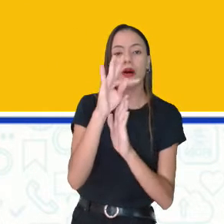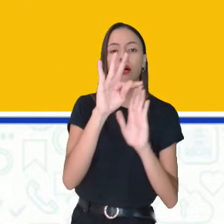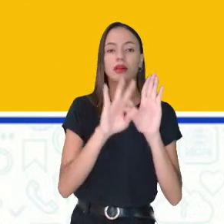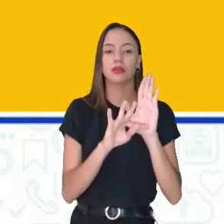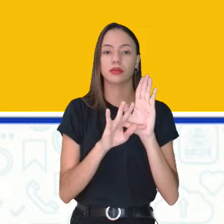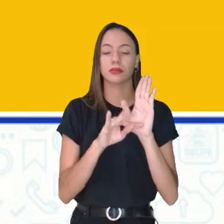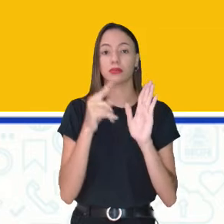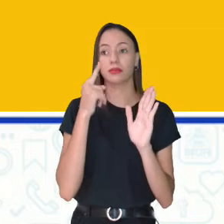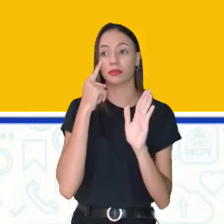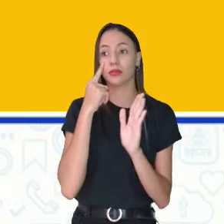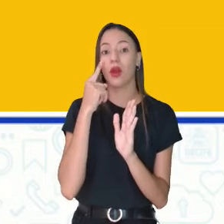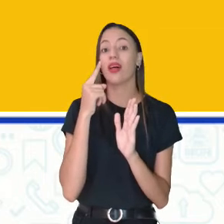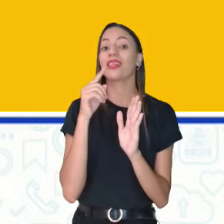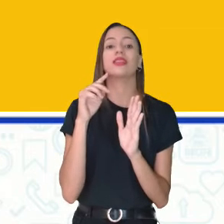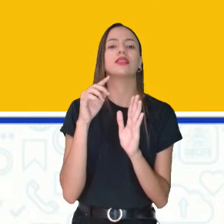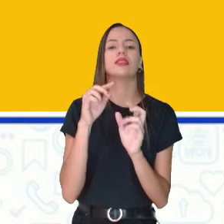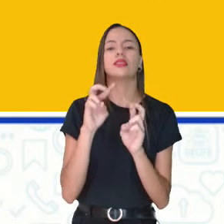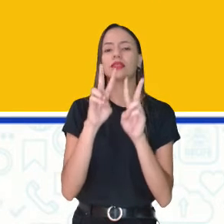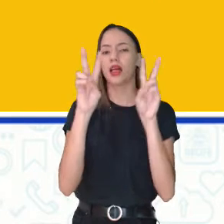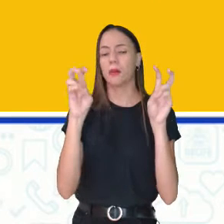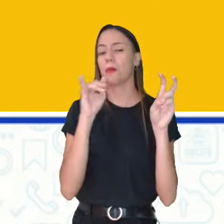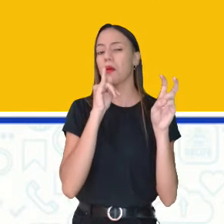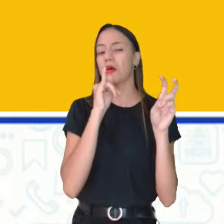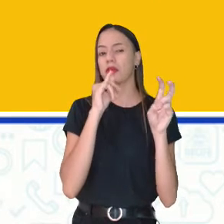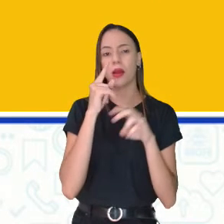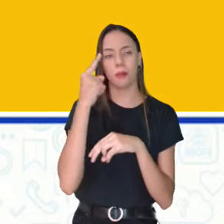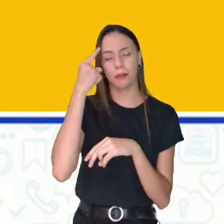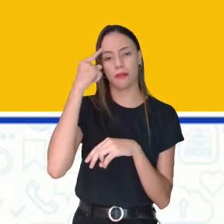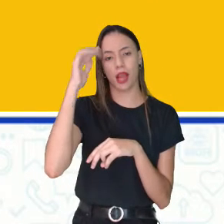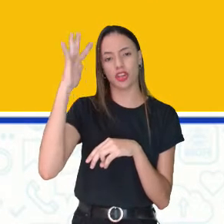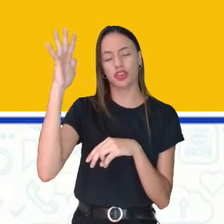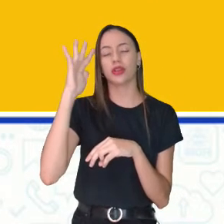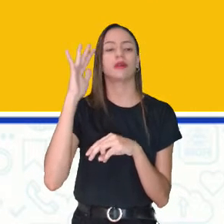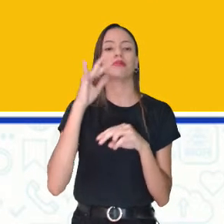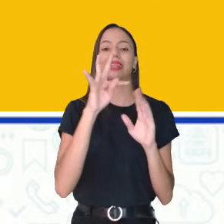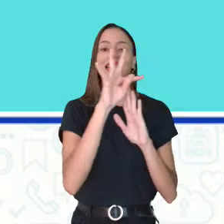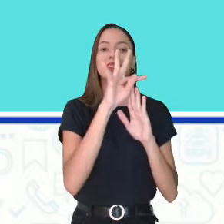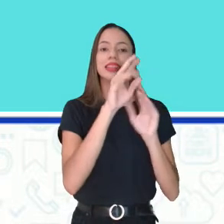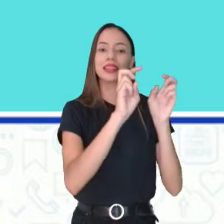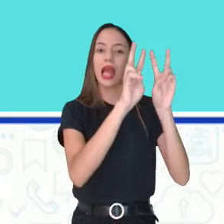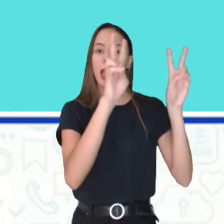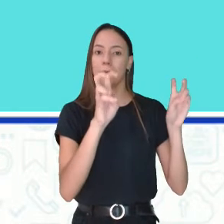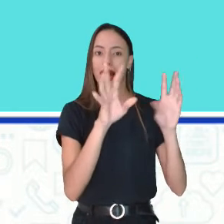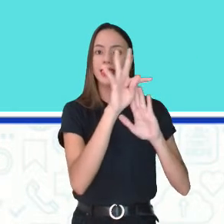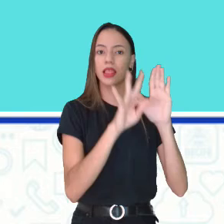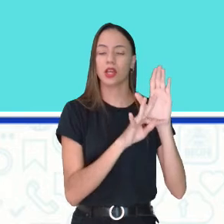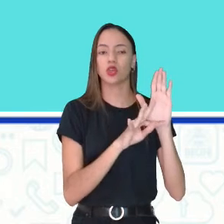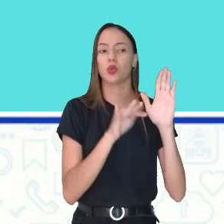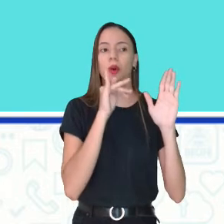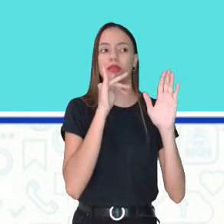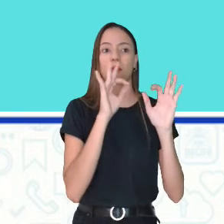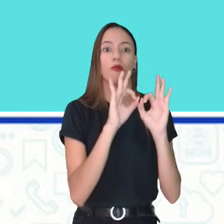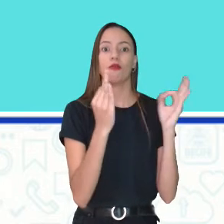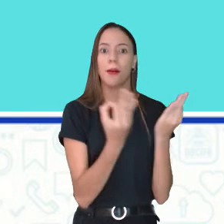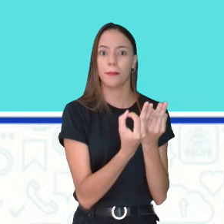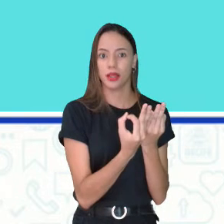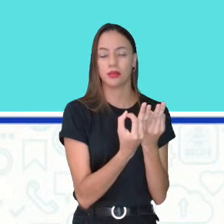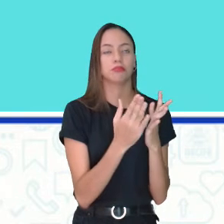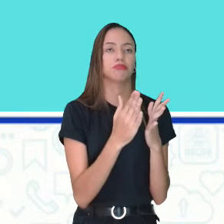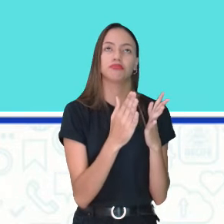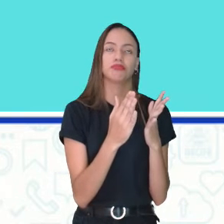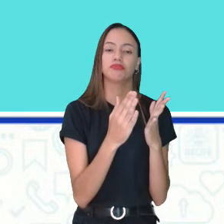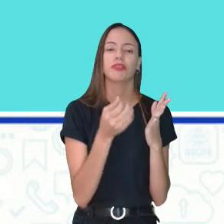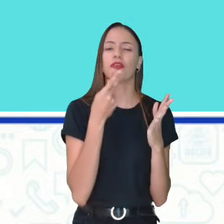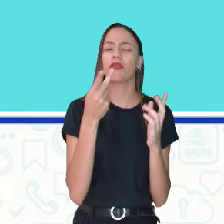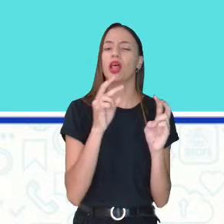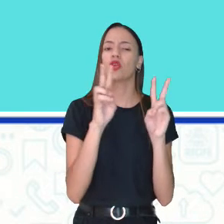Exemplificando o tema. Suponha que a proposta para dissertar seja a família. O título poderia ser As